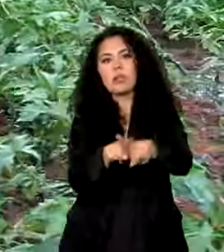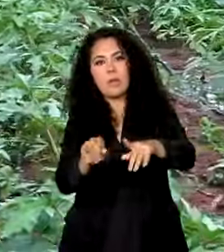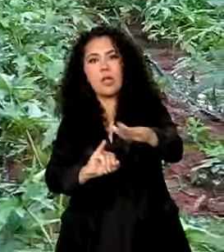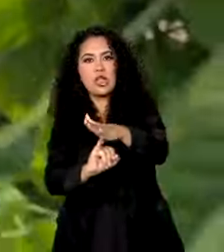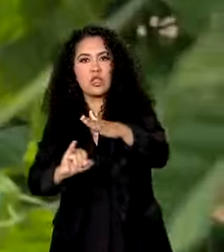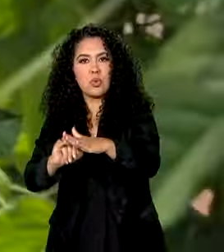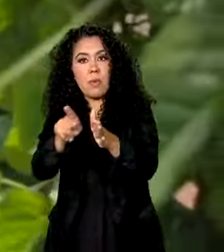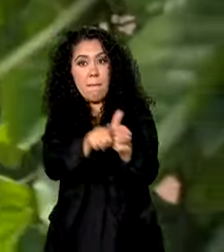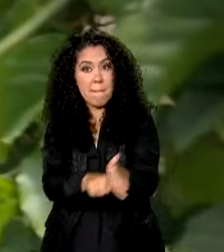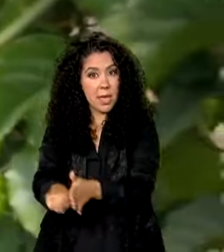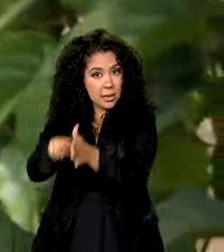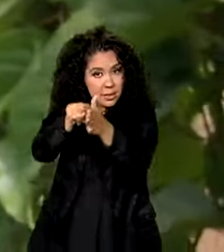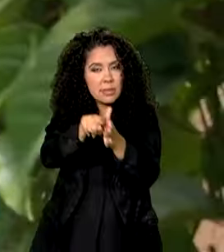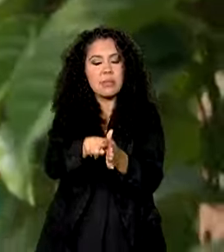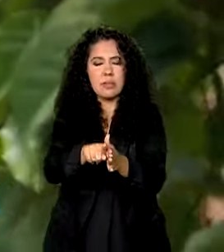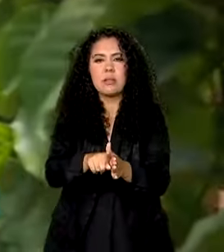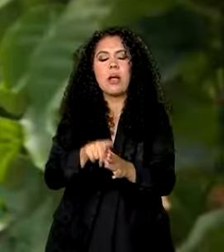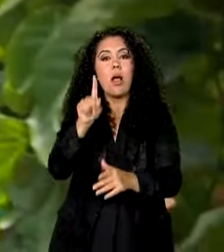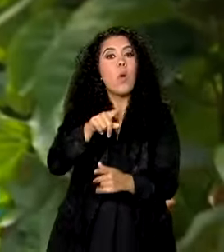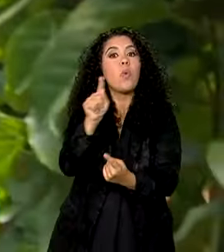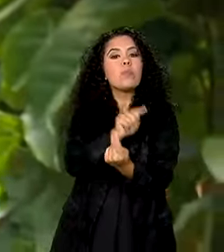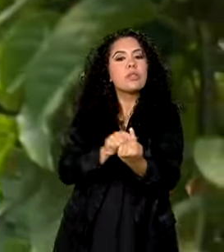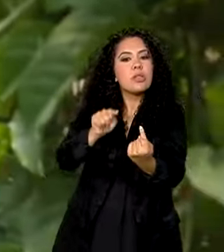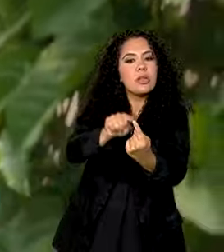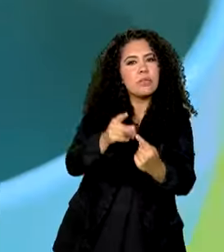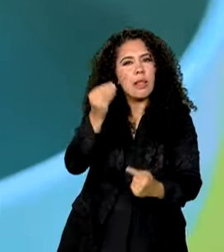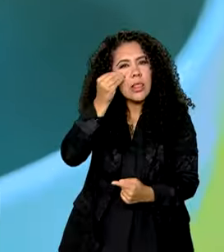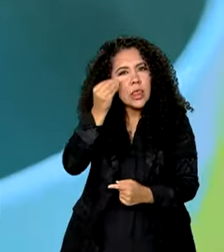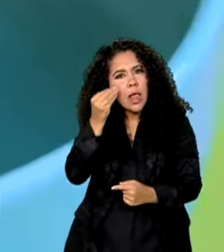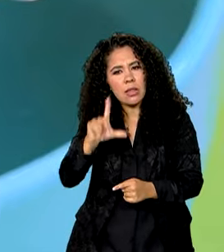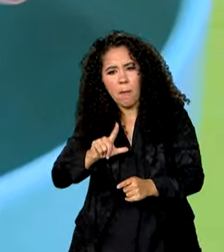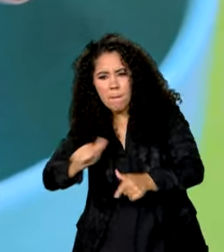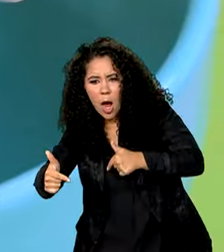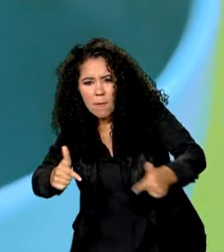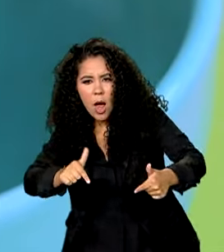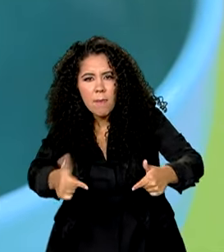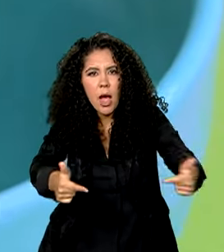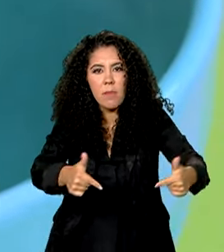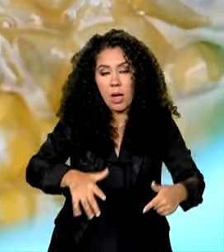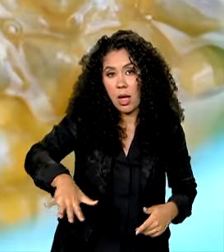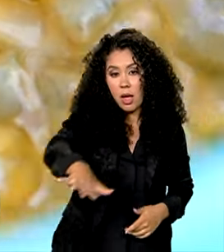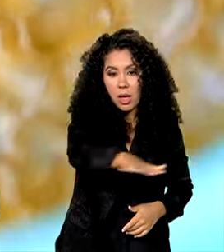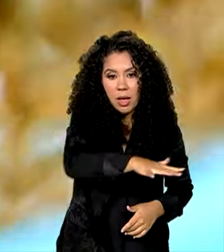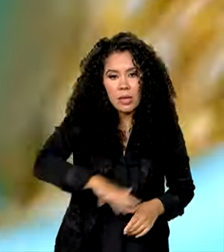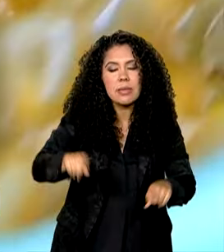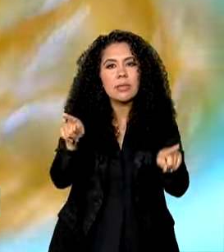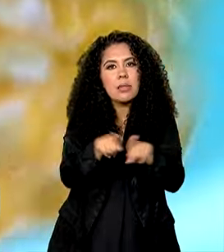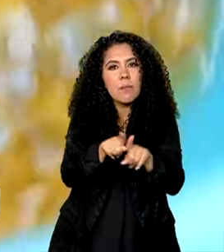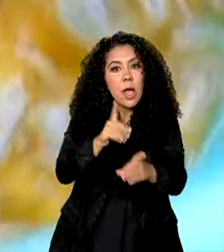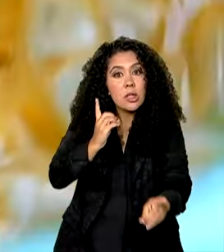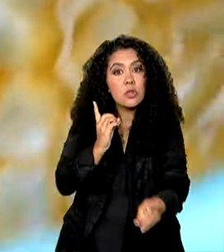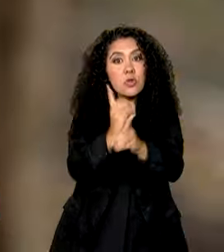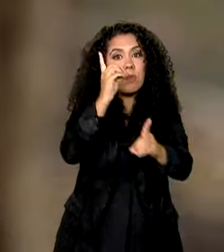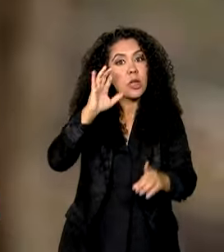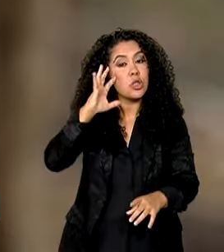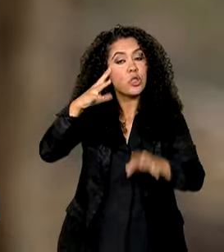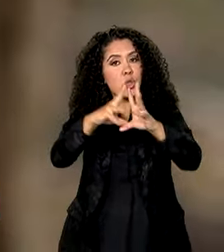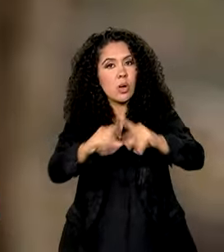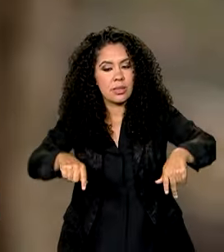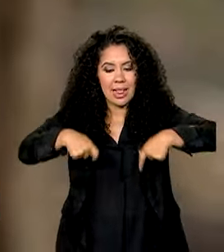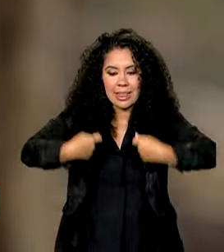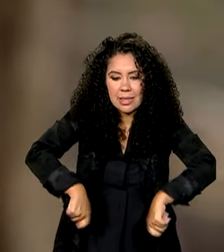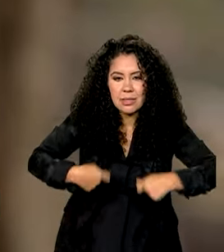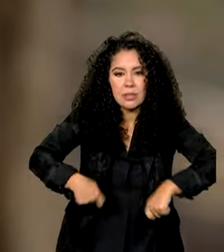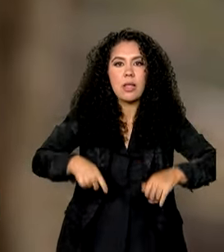de pesquisa busca localizar gargalos de setores produtivos e encontrar soluções para as necessidades e